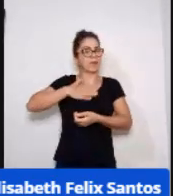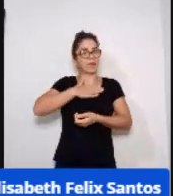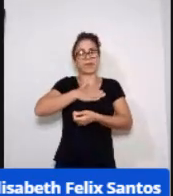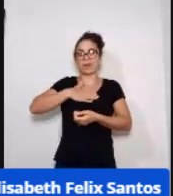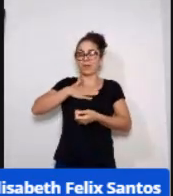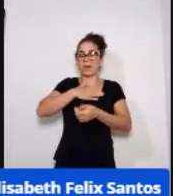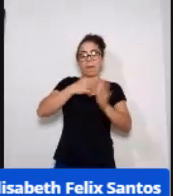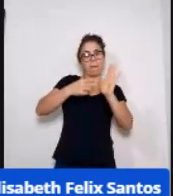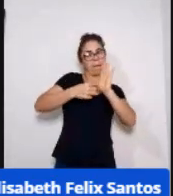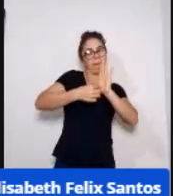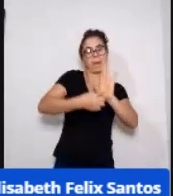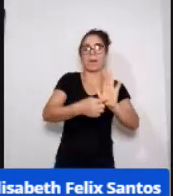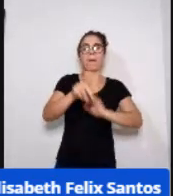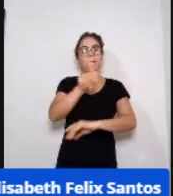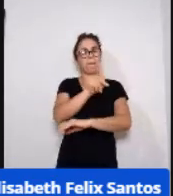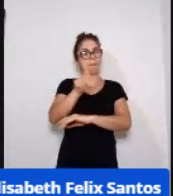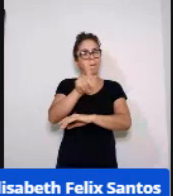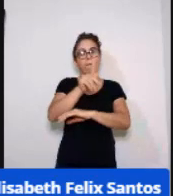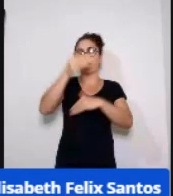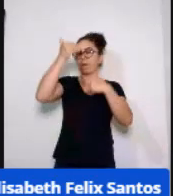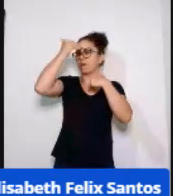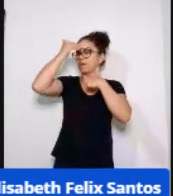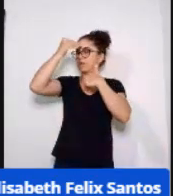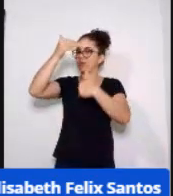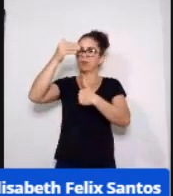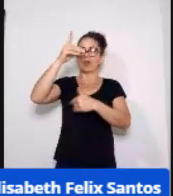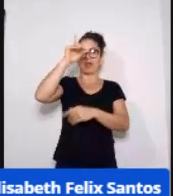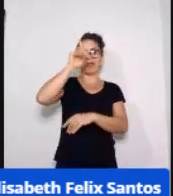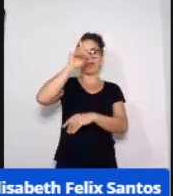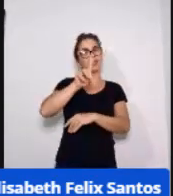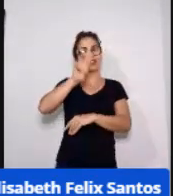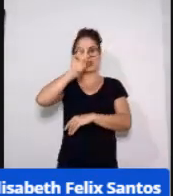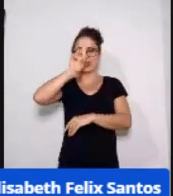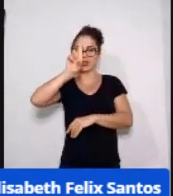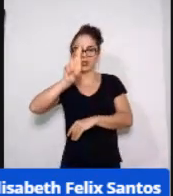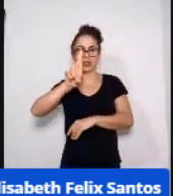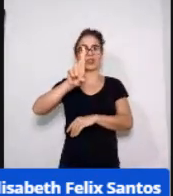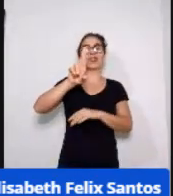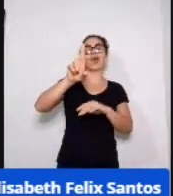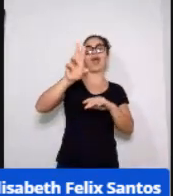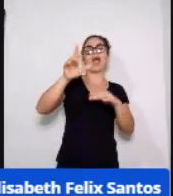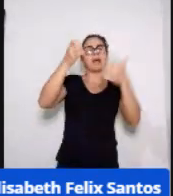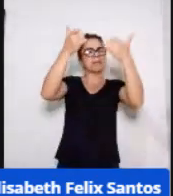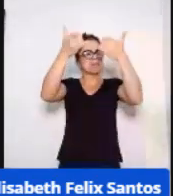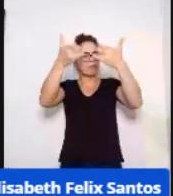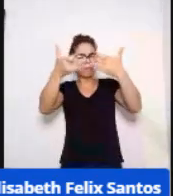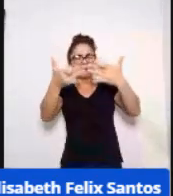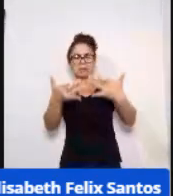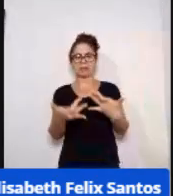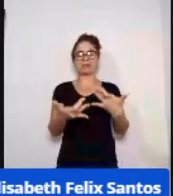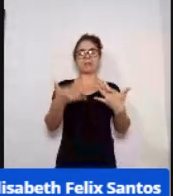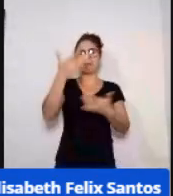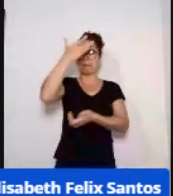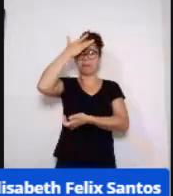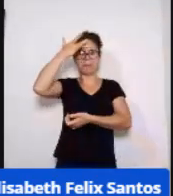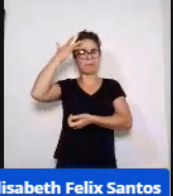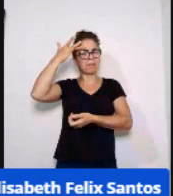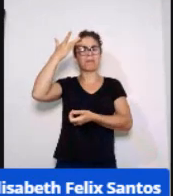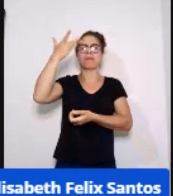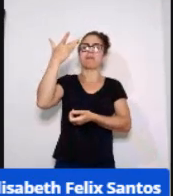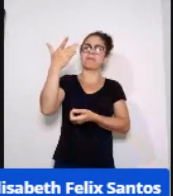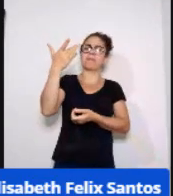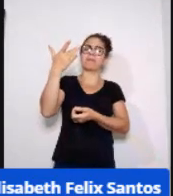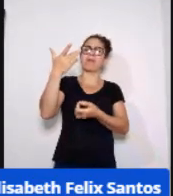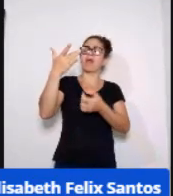classe. Agradeço às diretoras também, porque o depoimento delas realmente são pessoas que só vieram